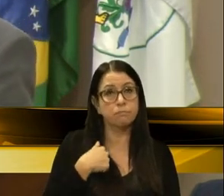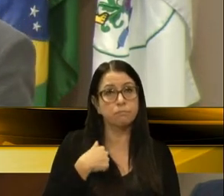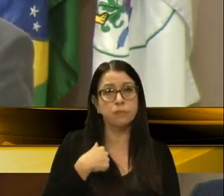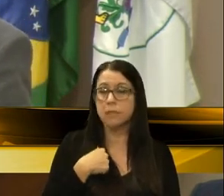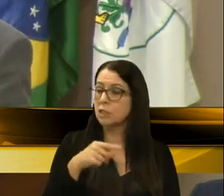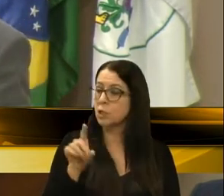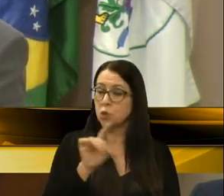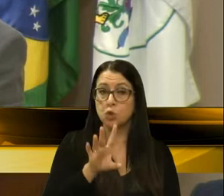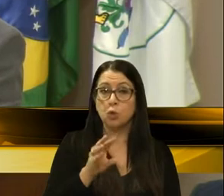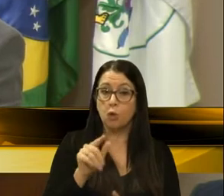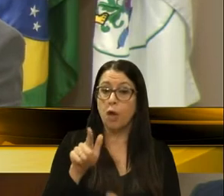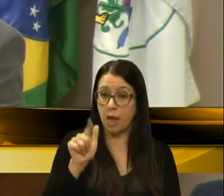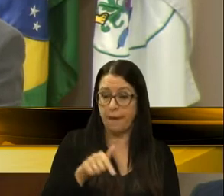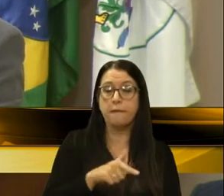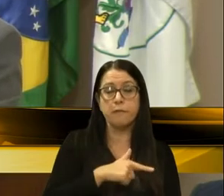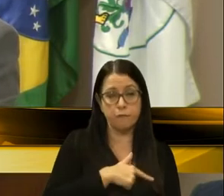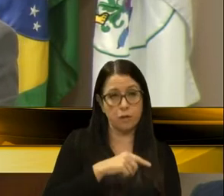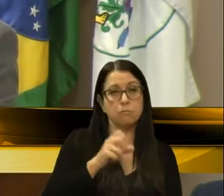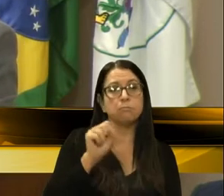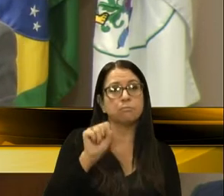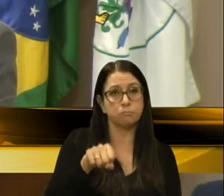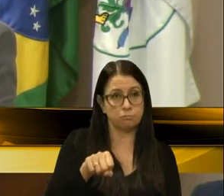não só é feio, sim,